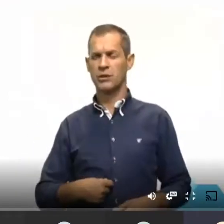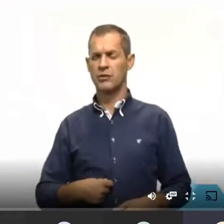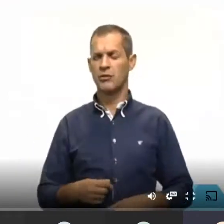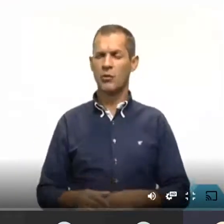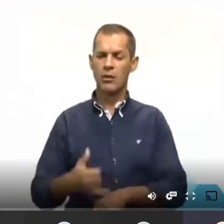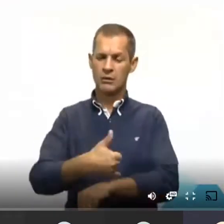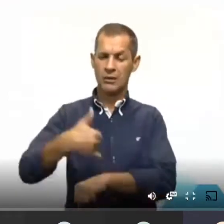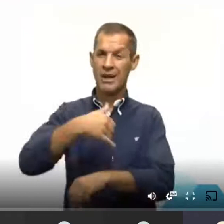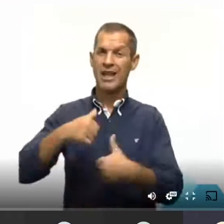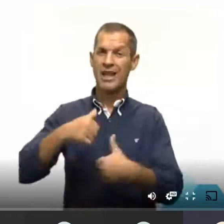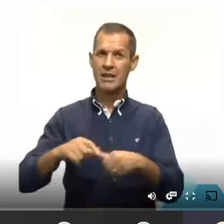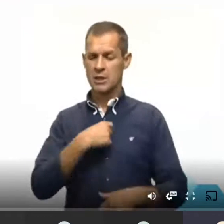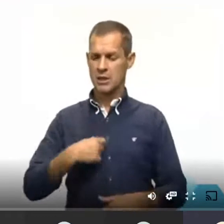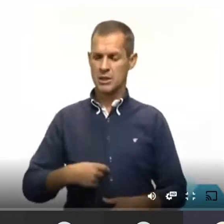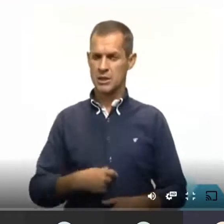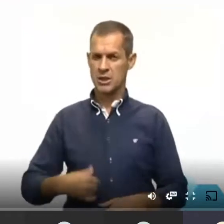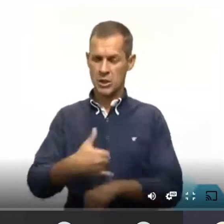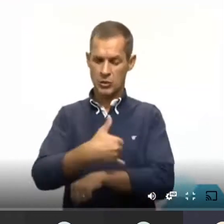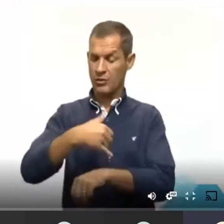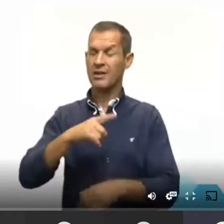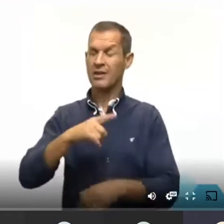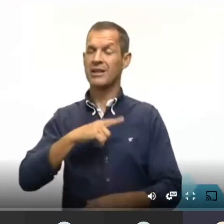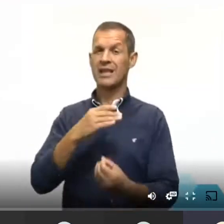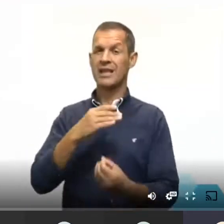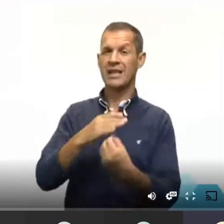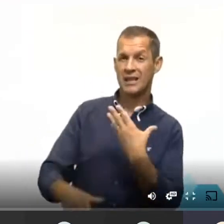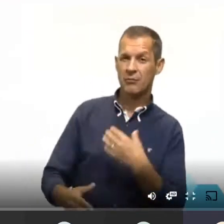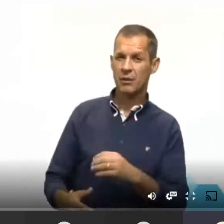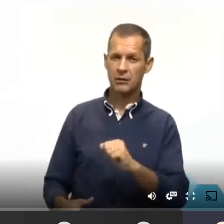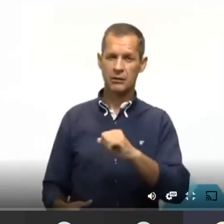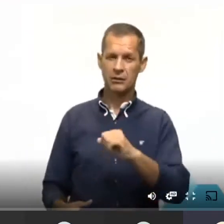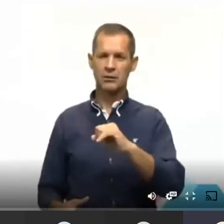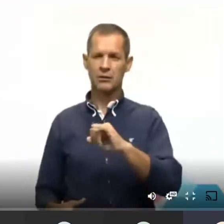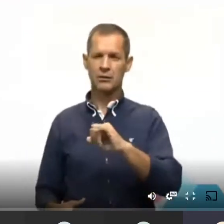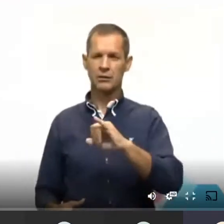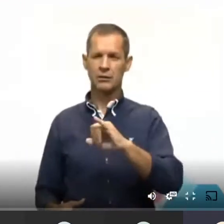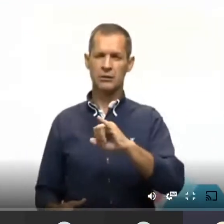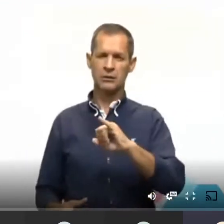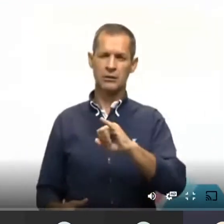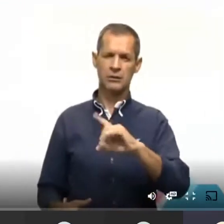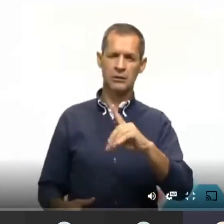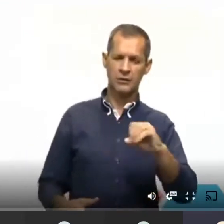da gordura. Essa digestão da gordura, ela vai gerar ácidos graxos